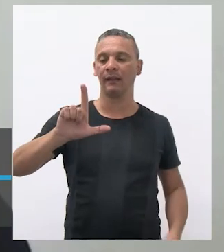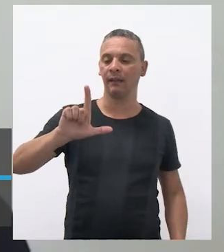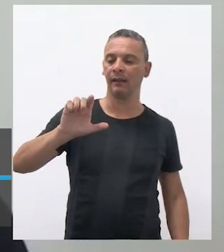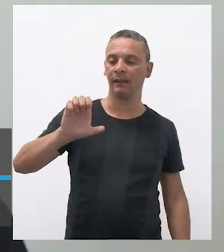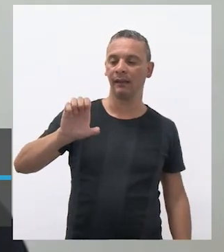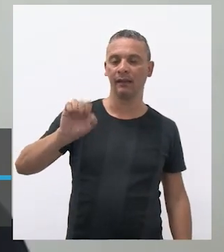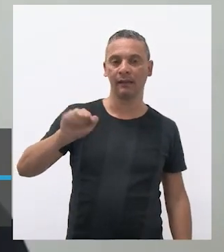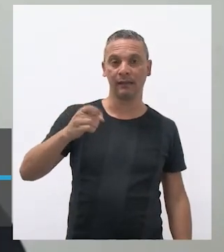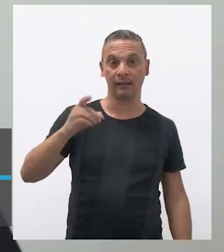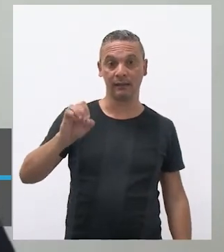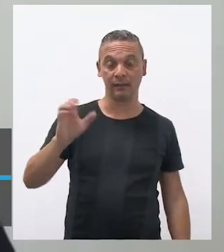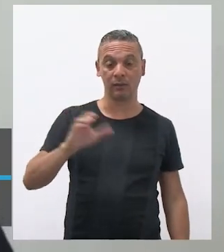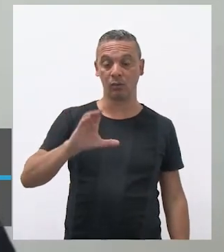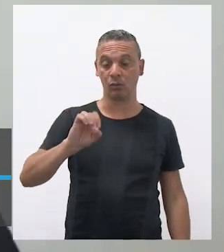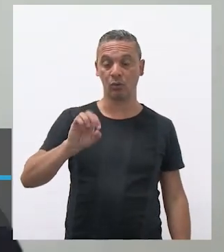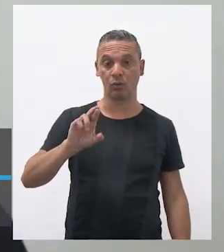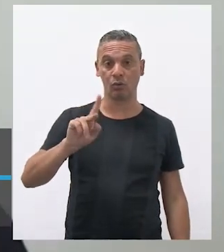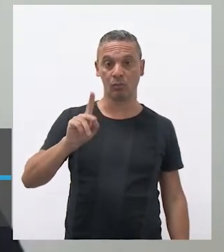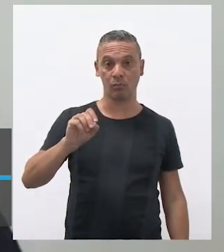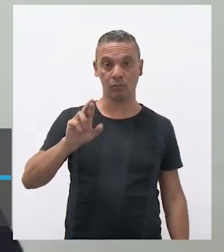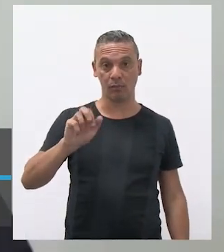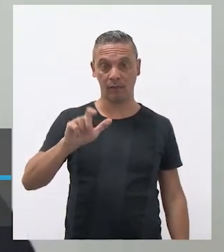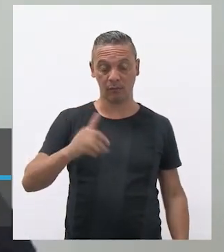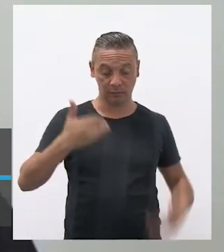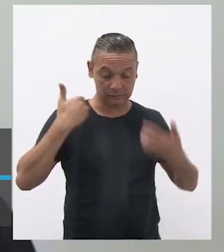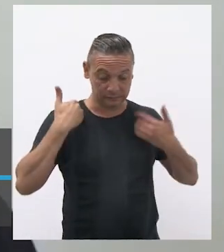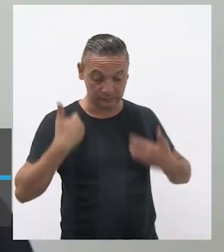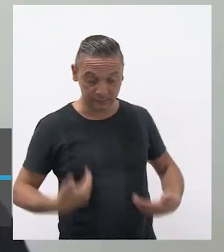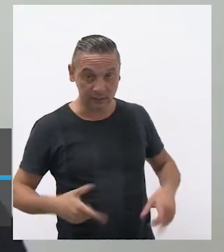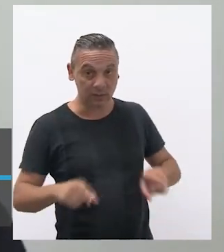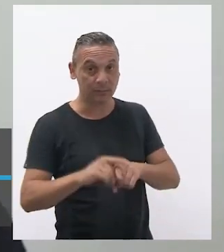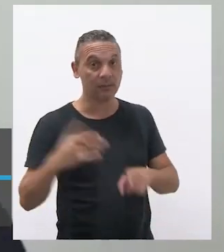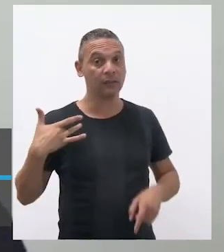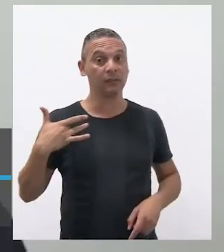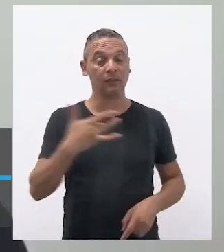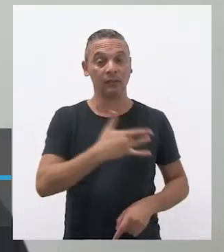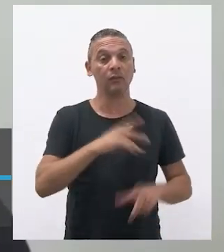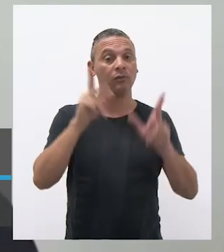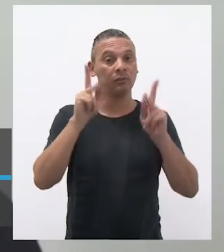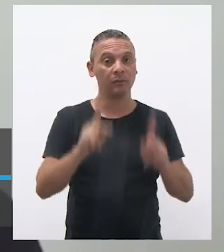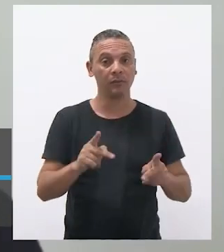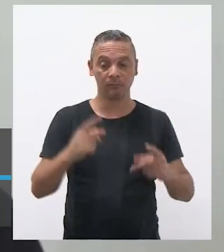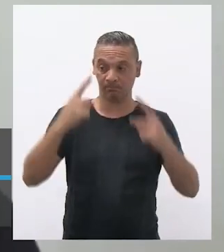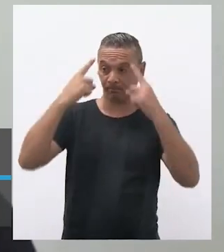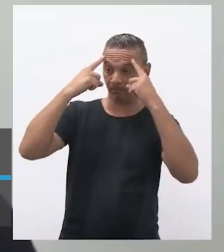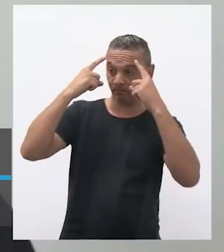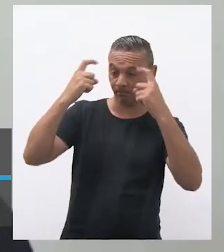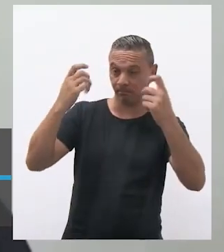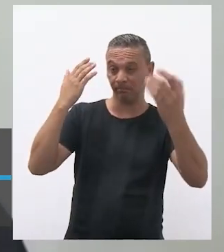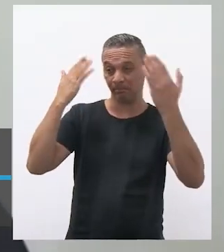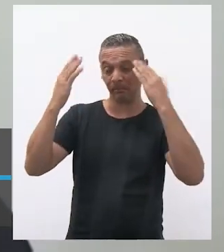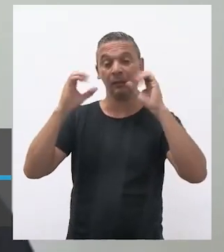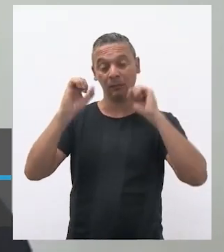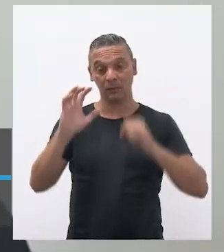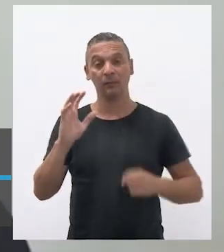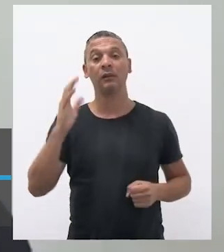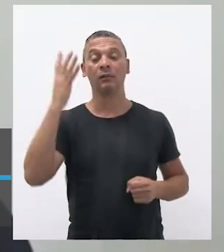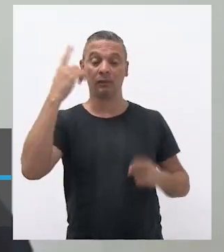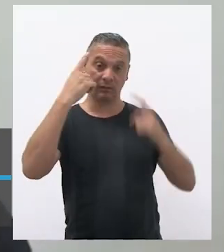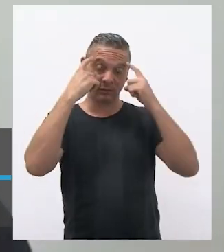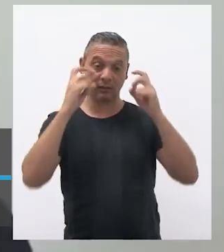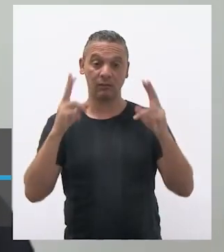dano emocional é a deterioração da imagem e da capacidade intelectual que a mulher tem dela mesma. Então, são aquelas